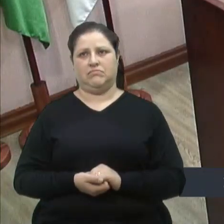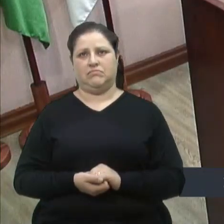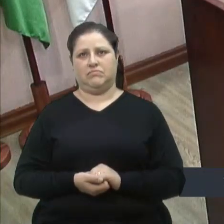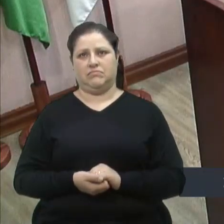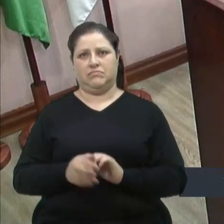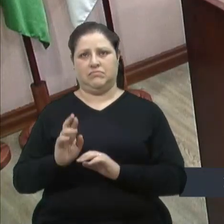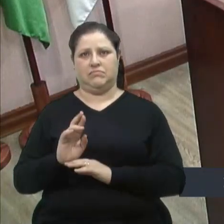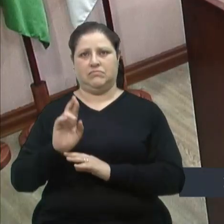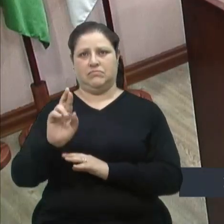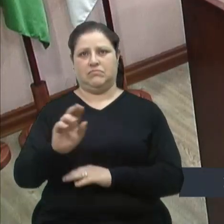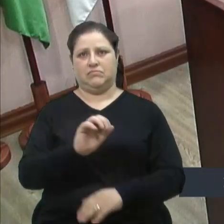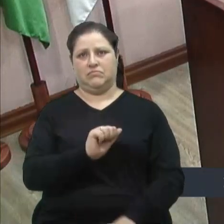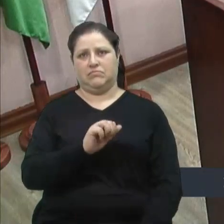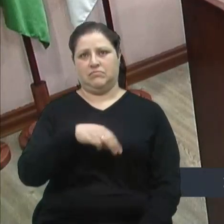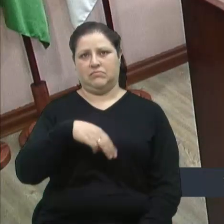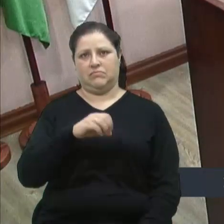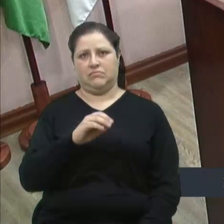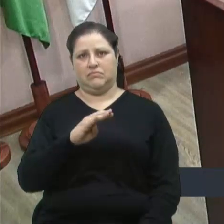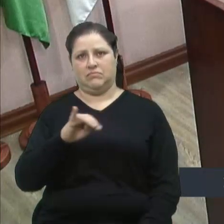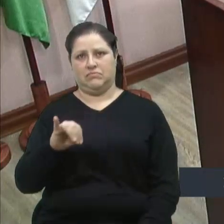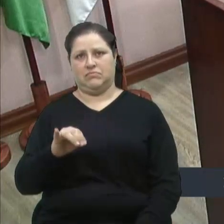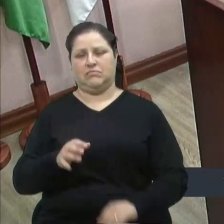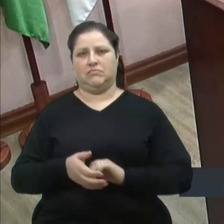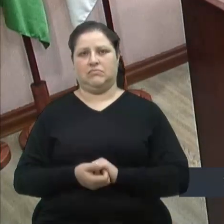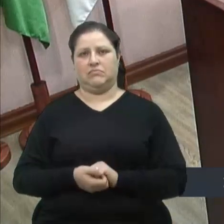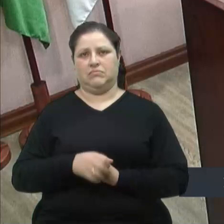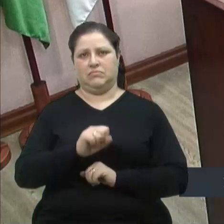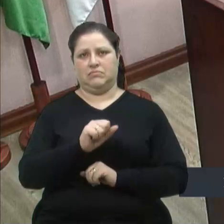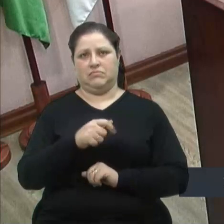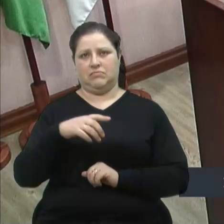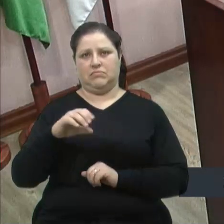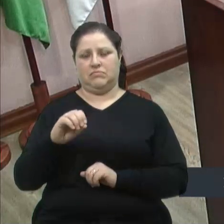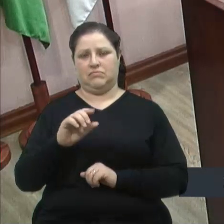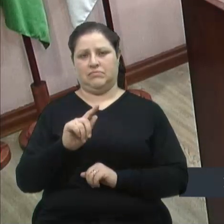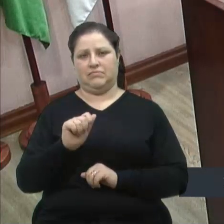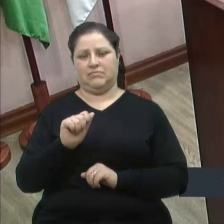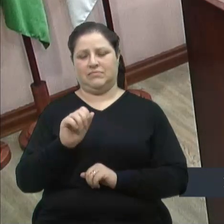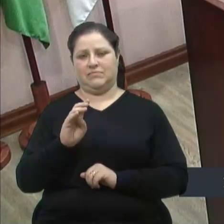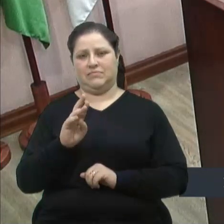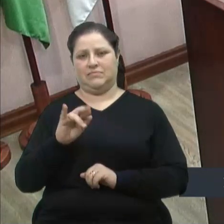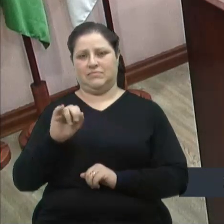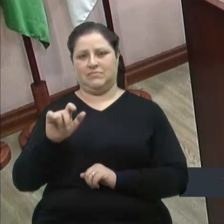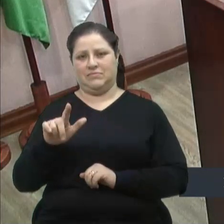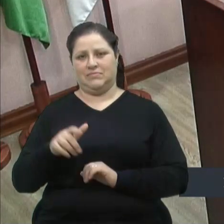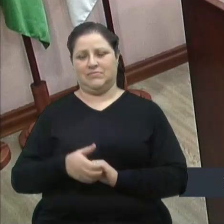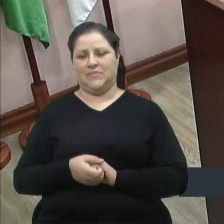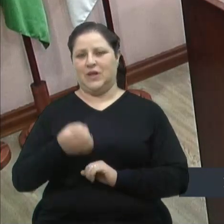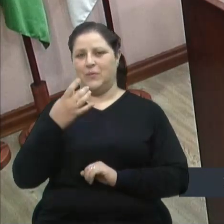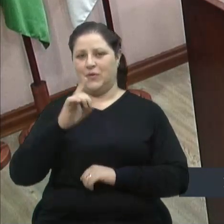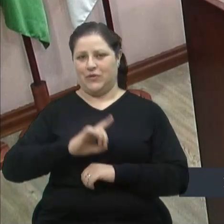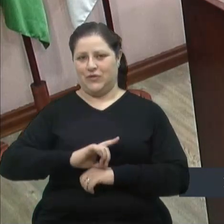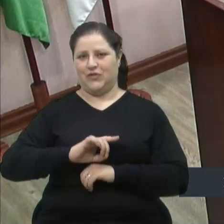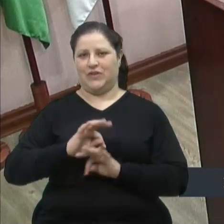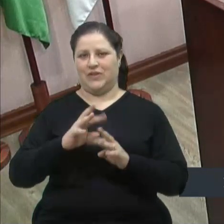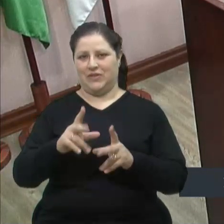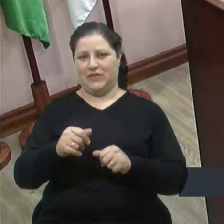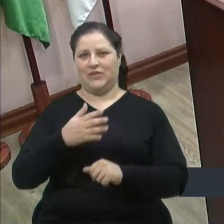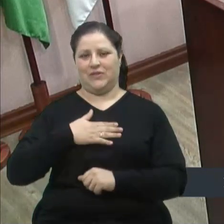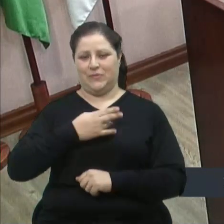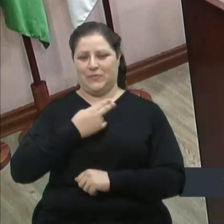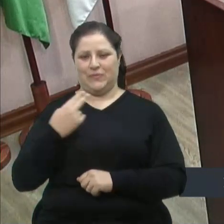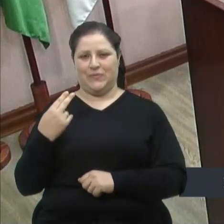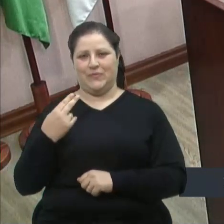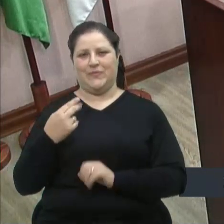A representante da MOB São Gabriel. Bom dia a todos. Eu começo me apresentando. Eu sou